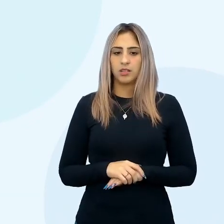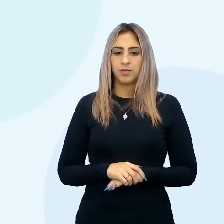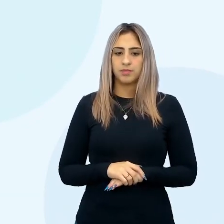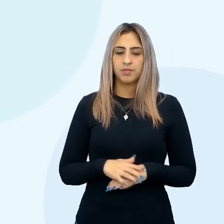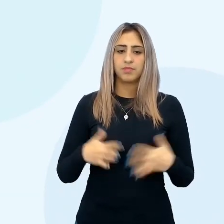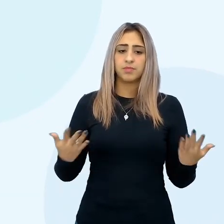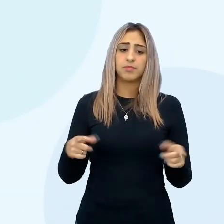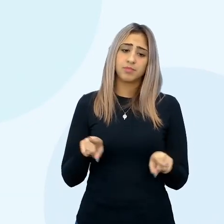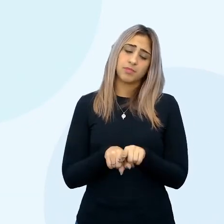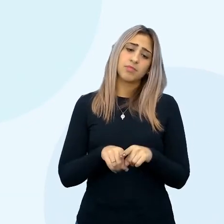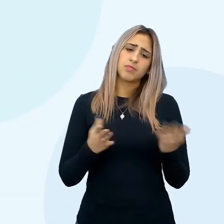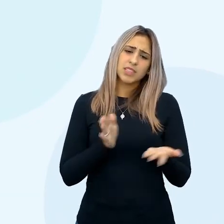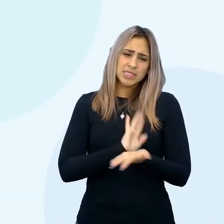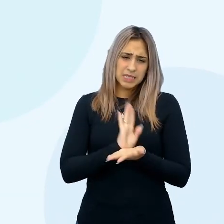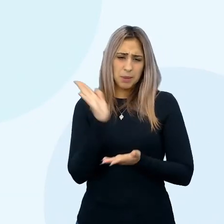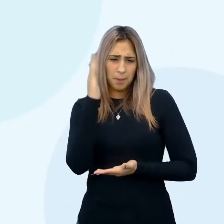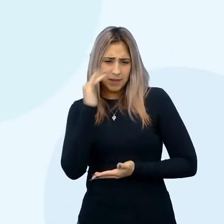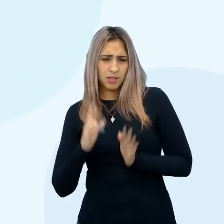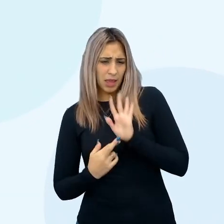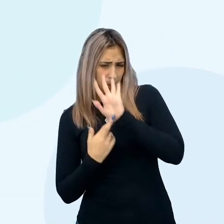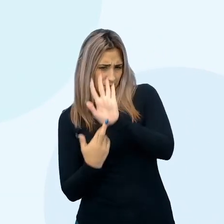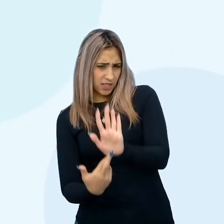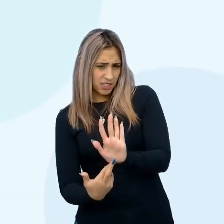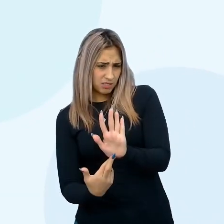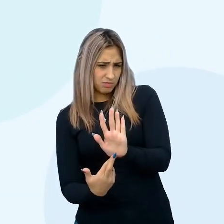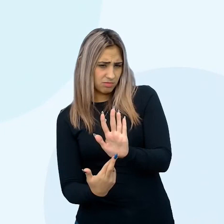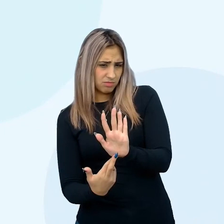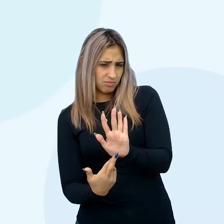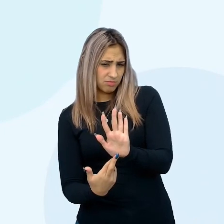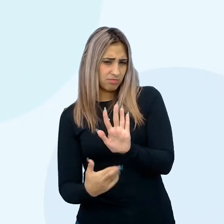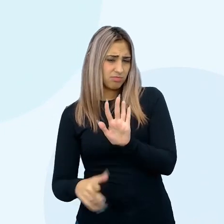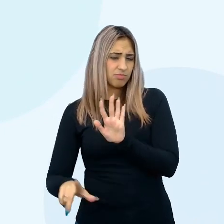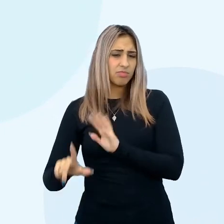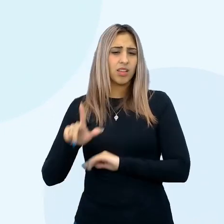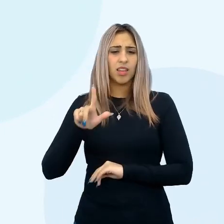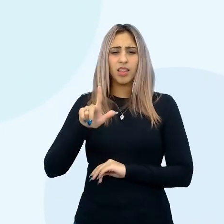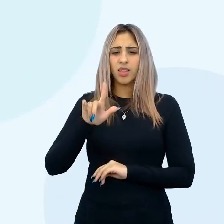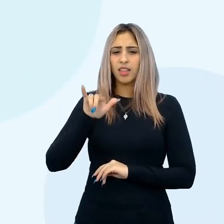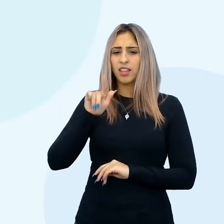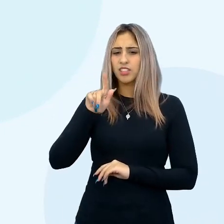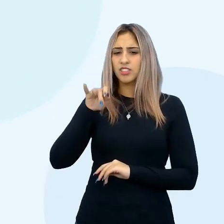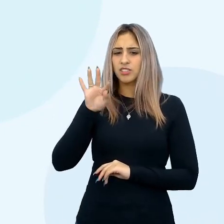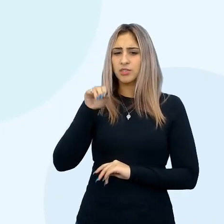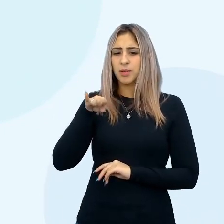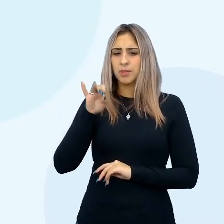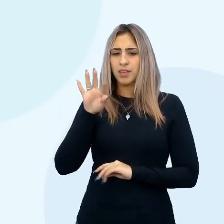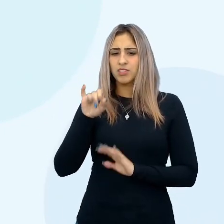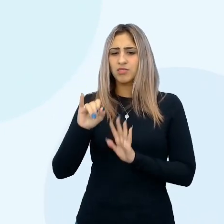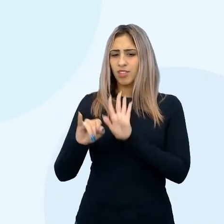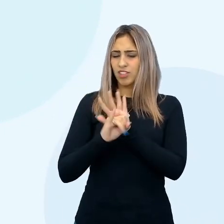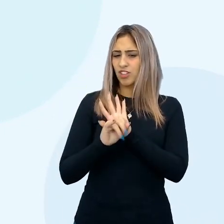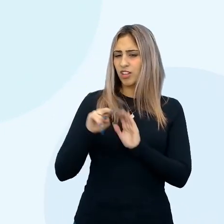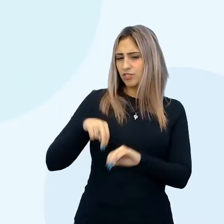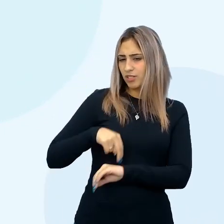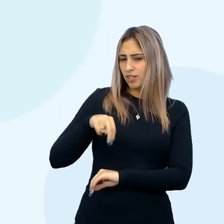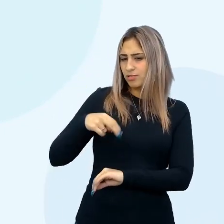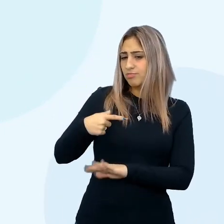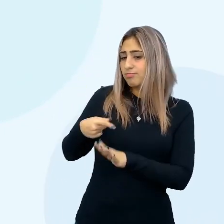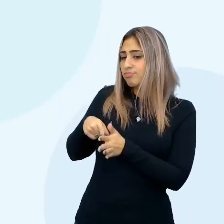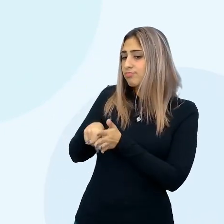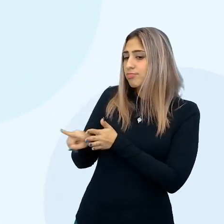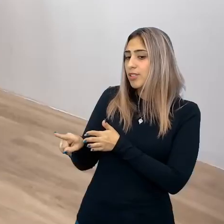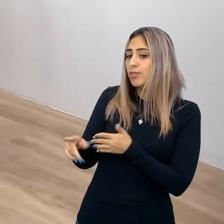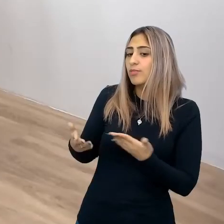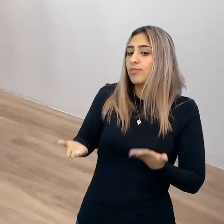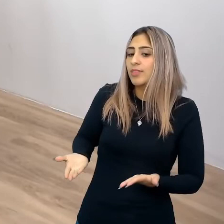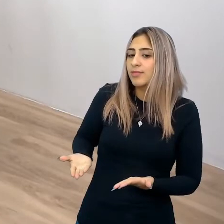E aí pergunto para vocês, o cinema brasileiro representa legitimamente a identidade nacional? Pergunta para a professora Tayana, coloquei na parede,